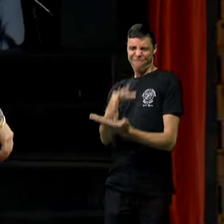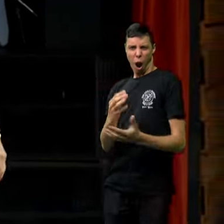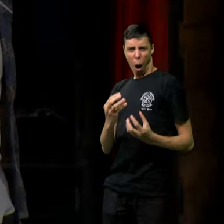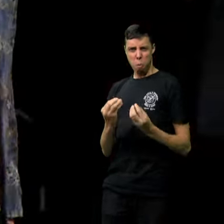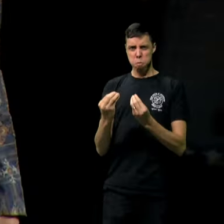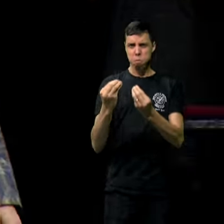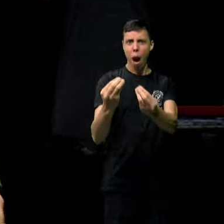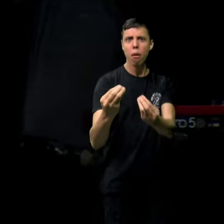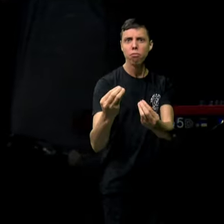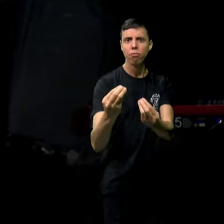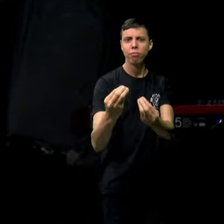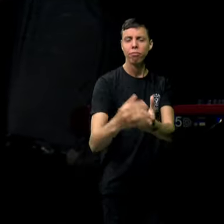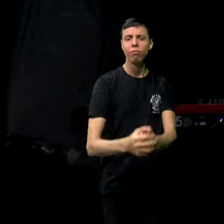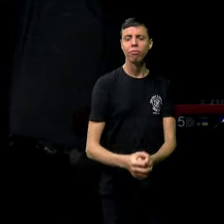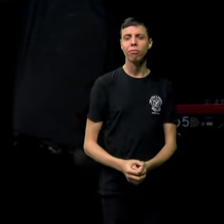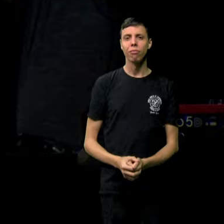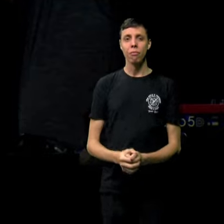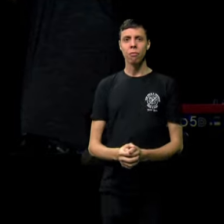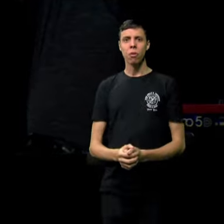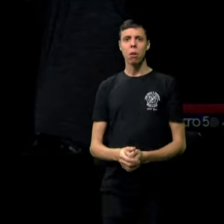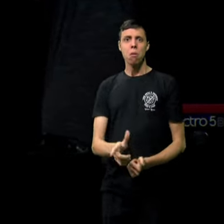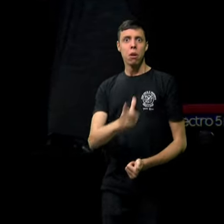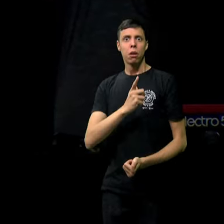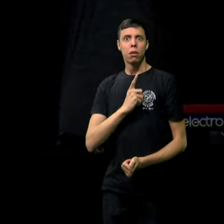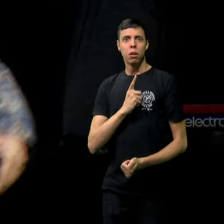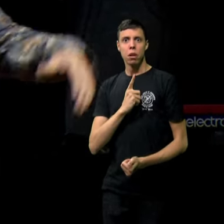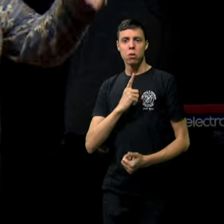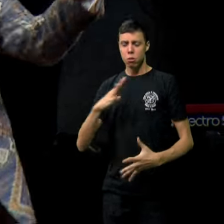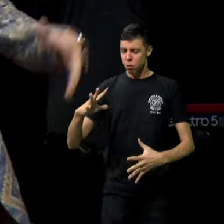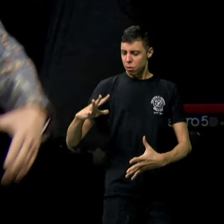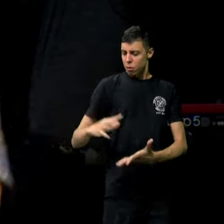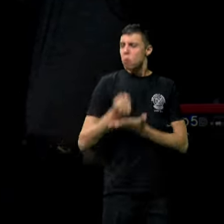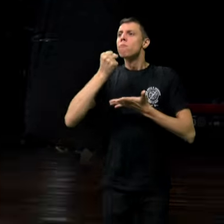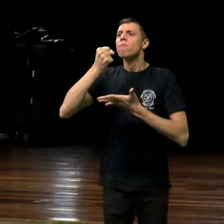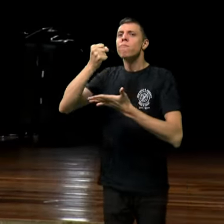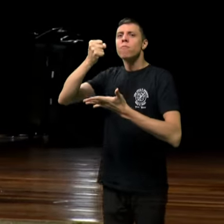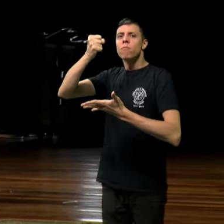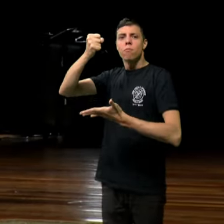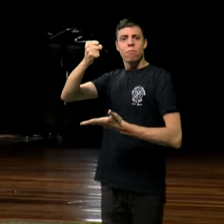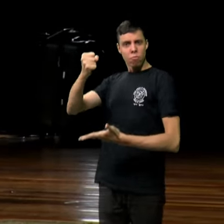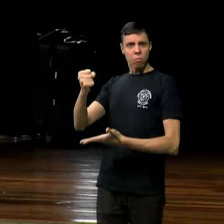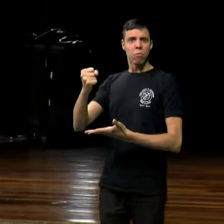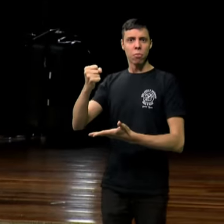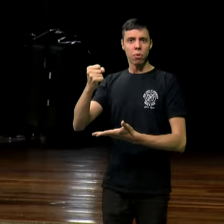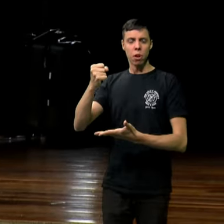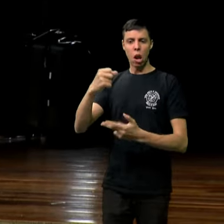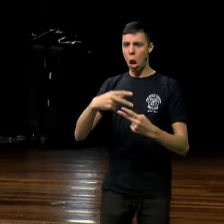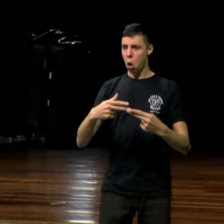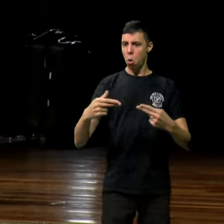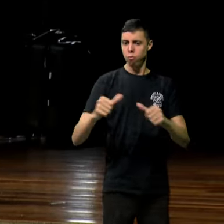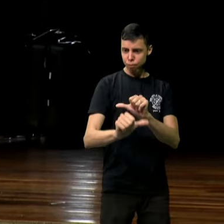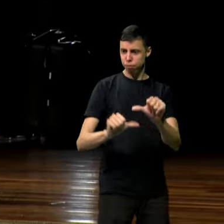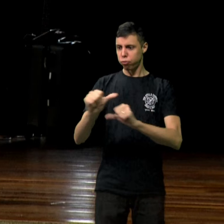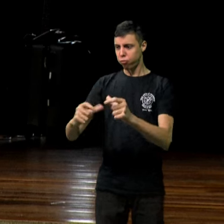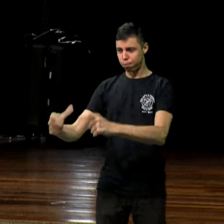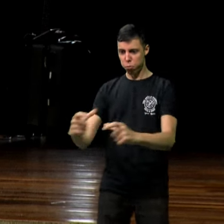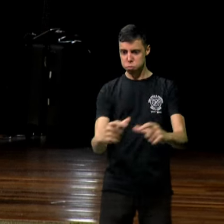vocês. Para tomar, para alcançar, para possuir, para conquistar. Para implantar-se num